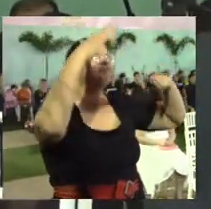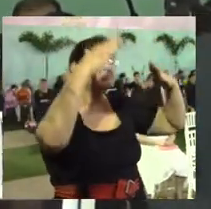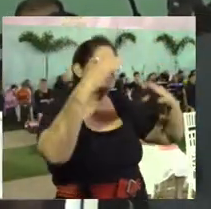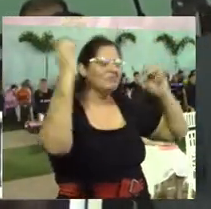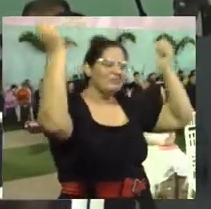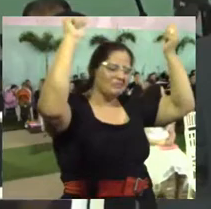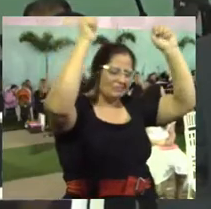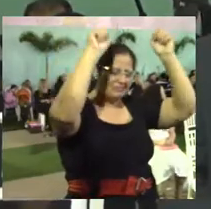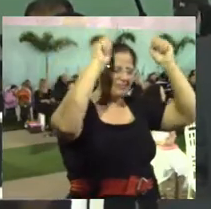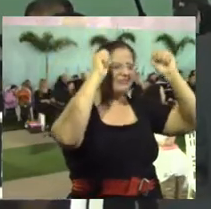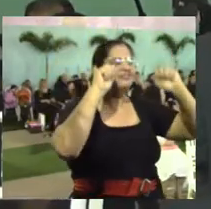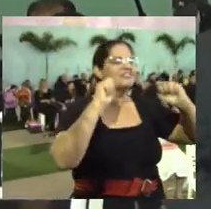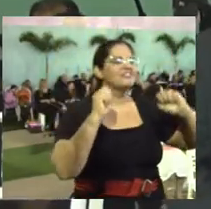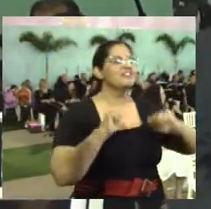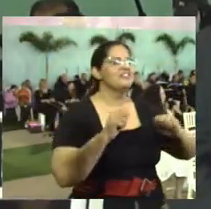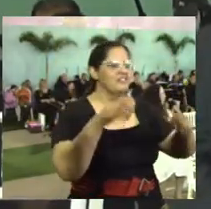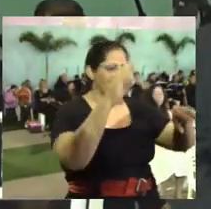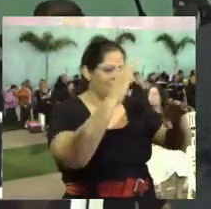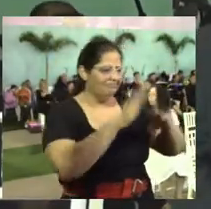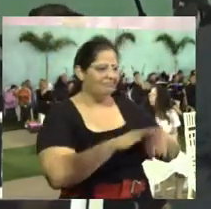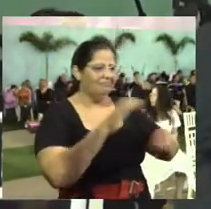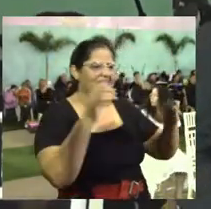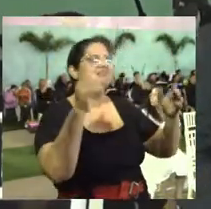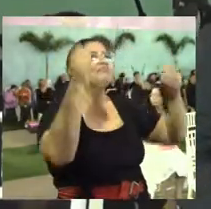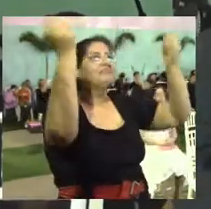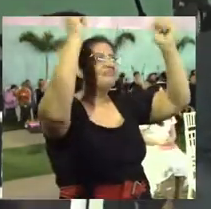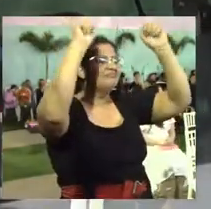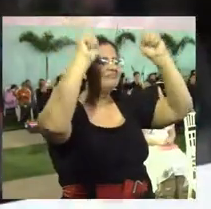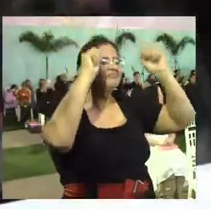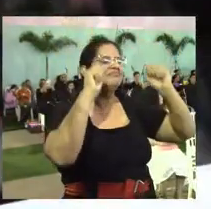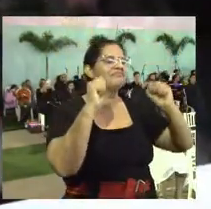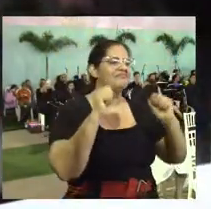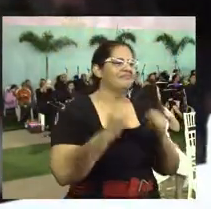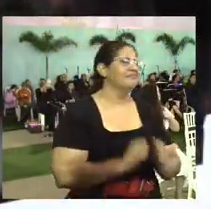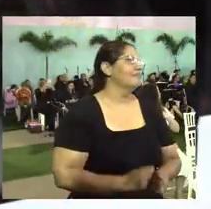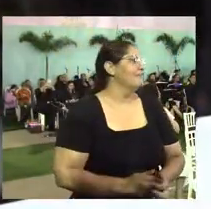tem mais adoração Aleluia